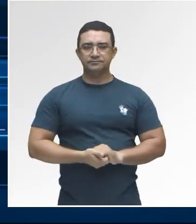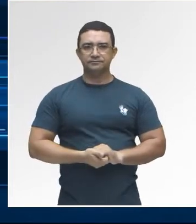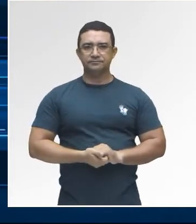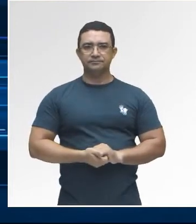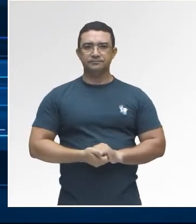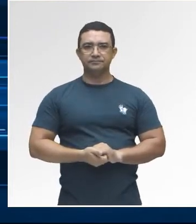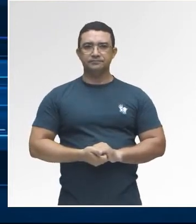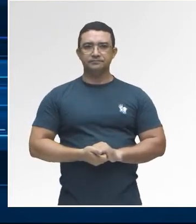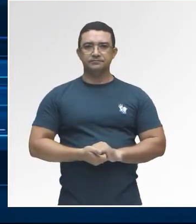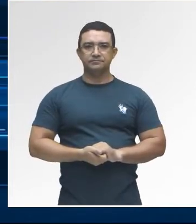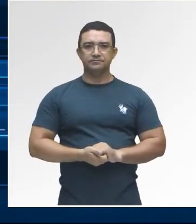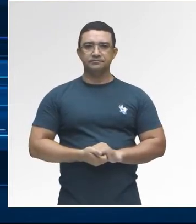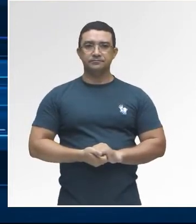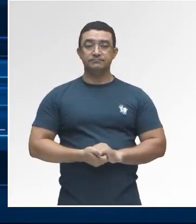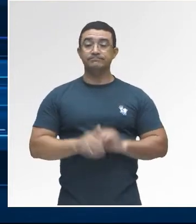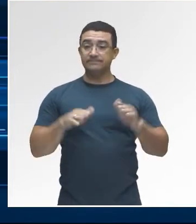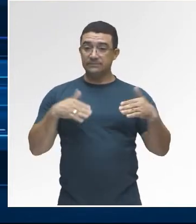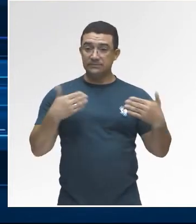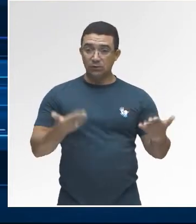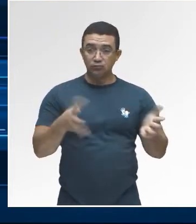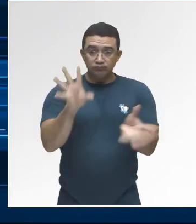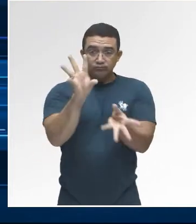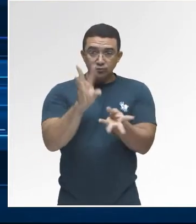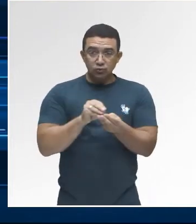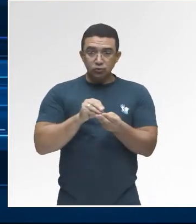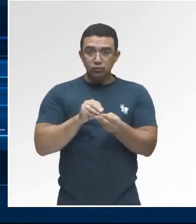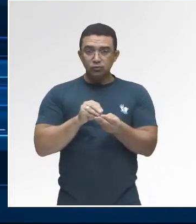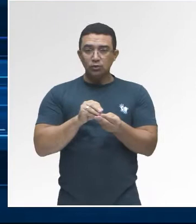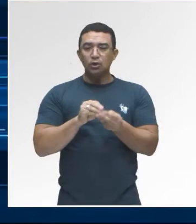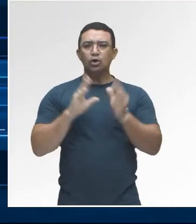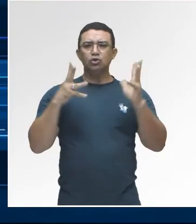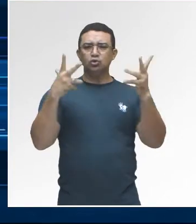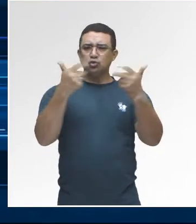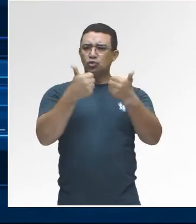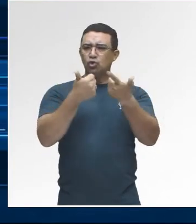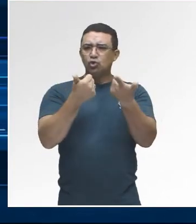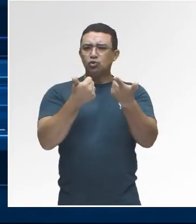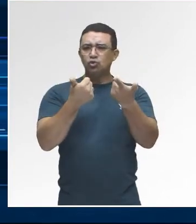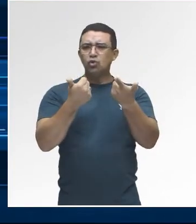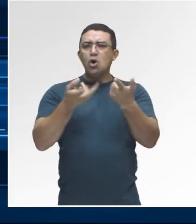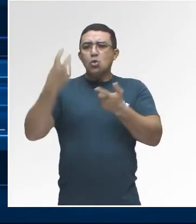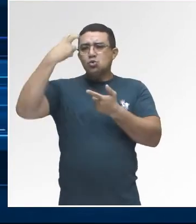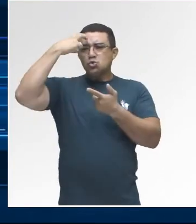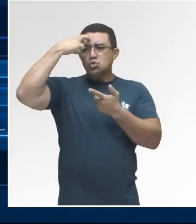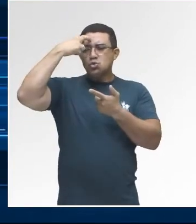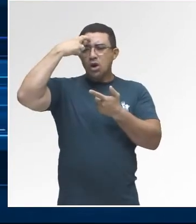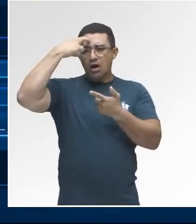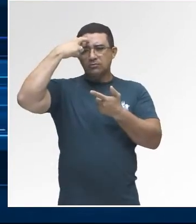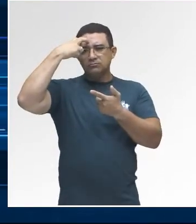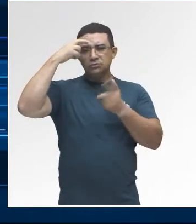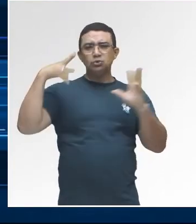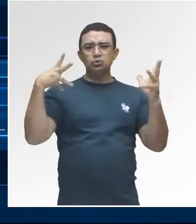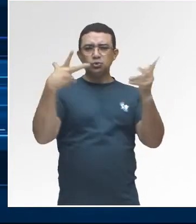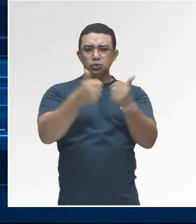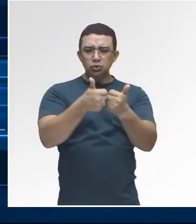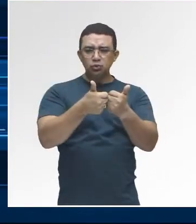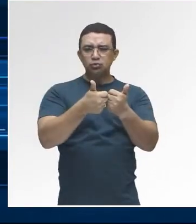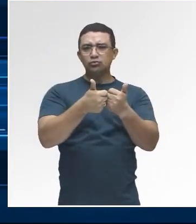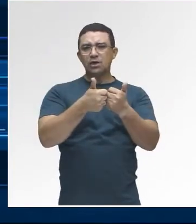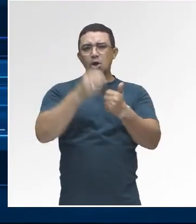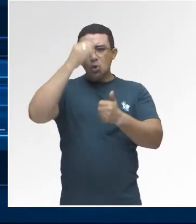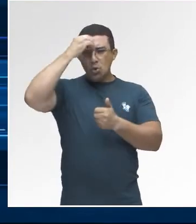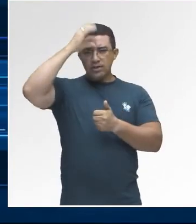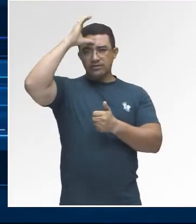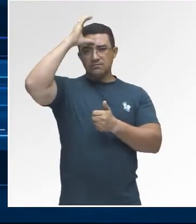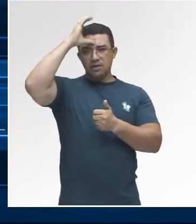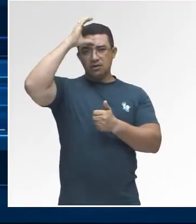exemplo. Enfim, resumindo, de toda a bagagem cultural que ele traz consigo, no sentido de